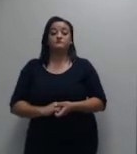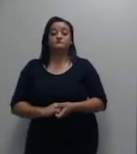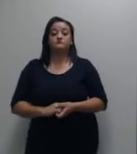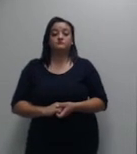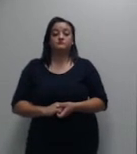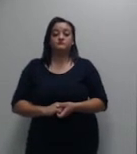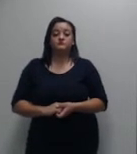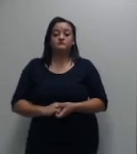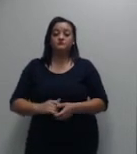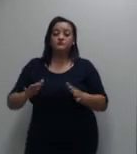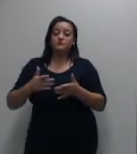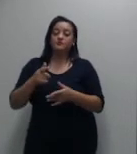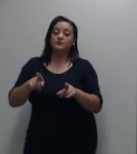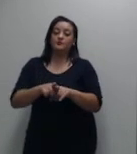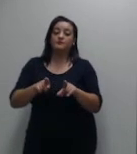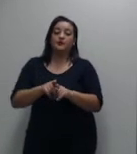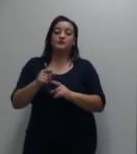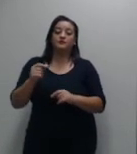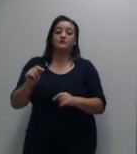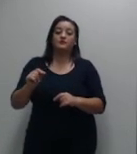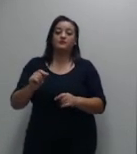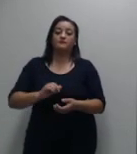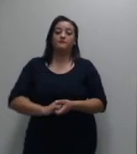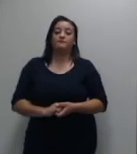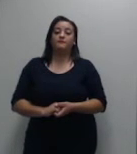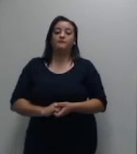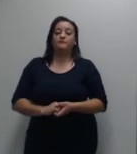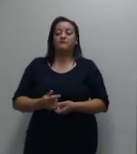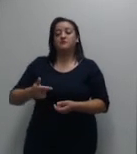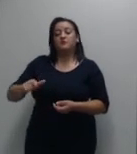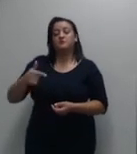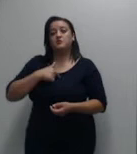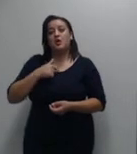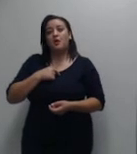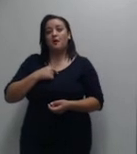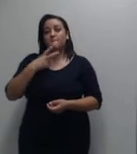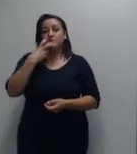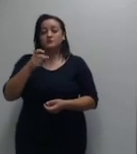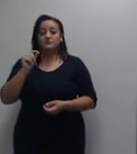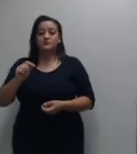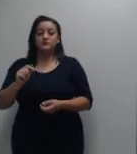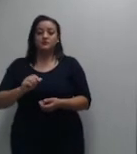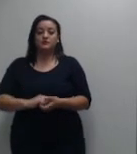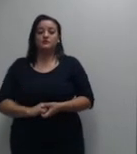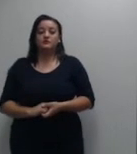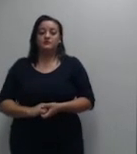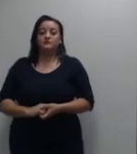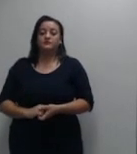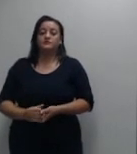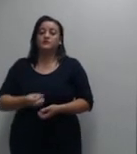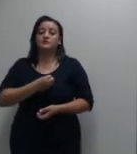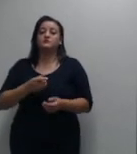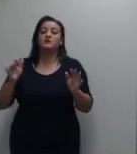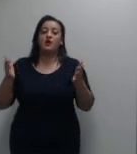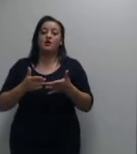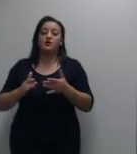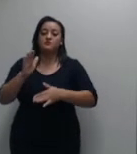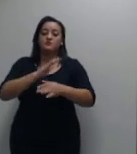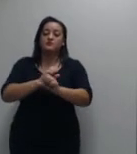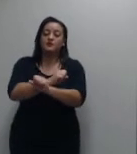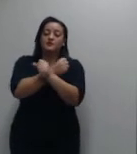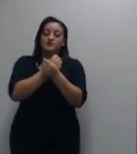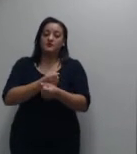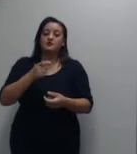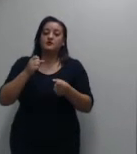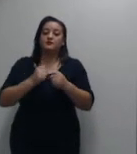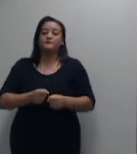outra aqui nem de longe eu vejo jogo agora você se a mente defesa que